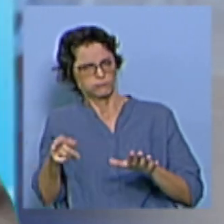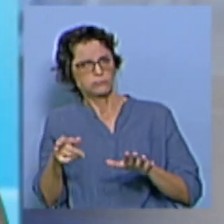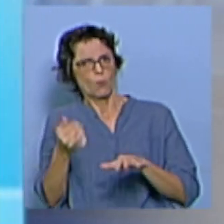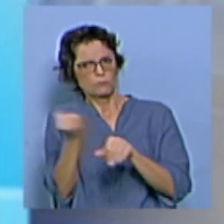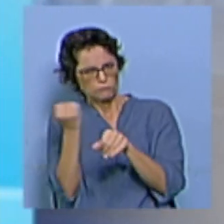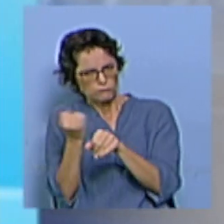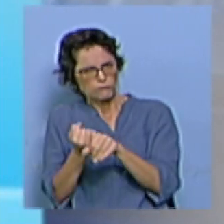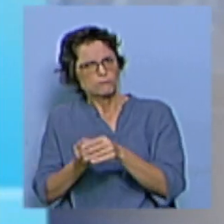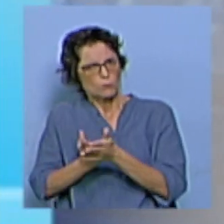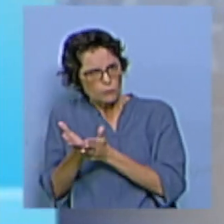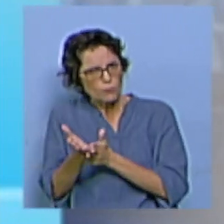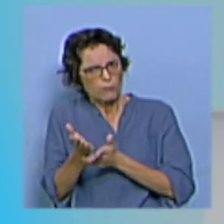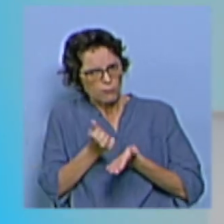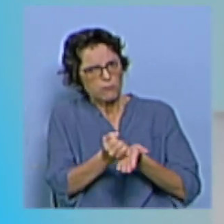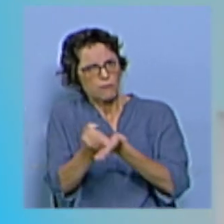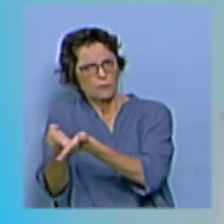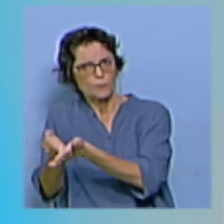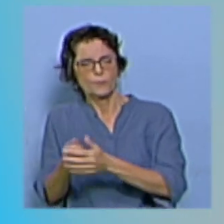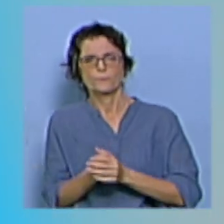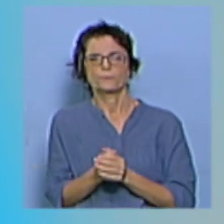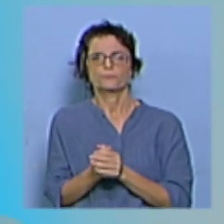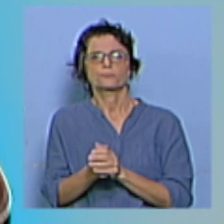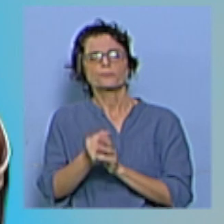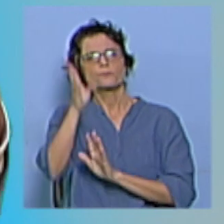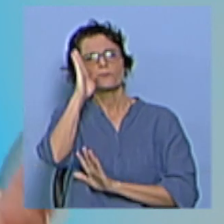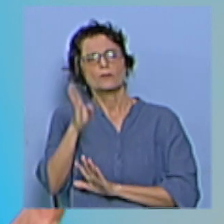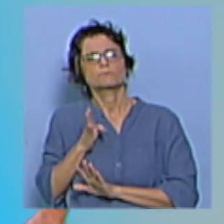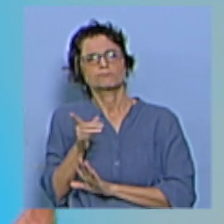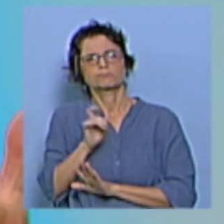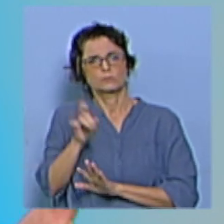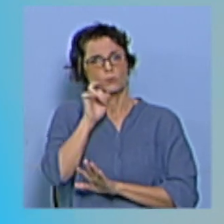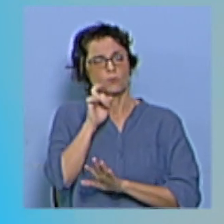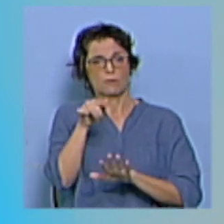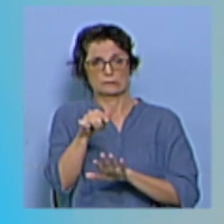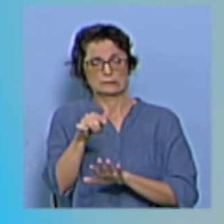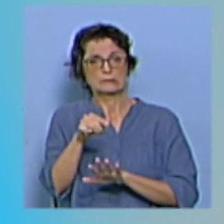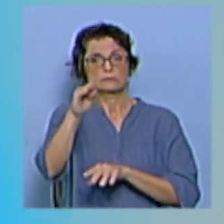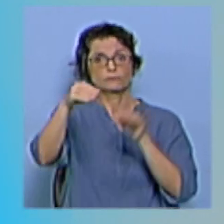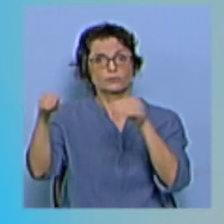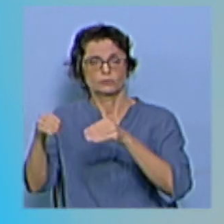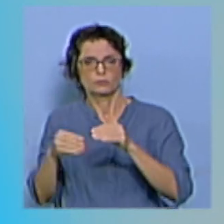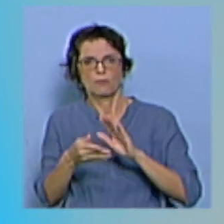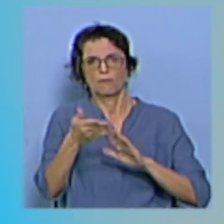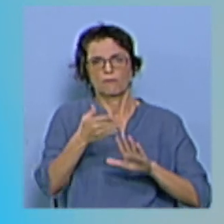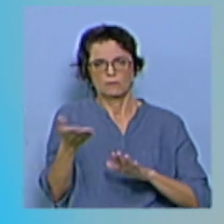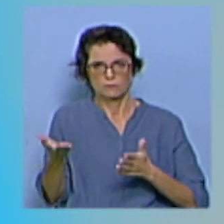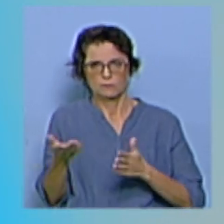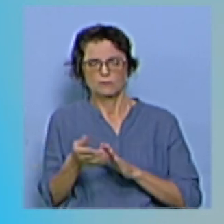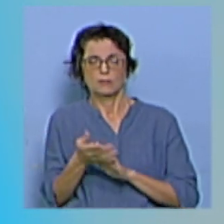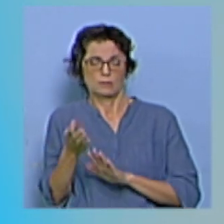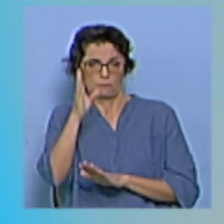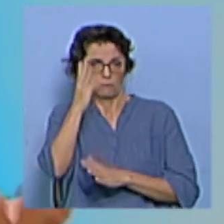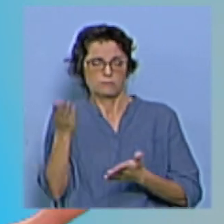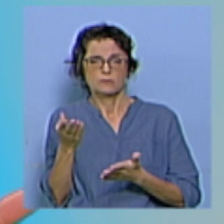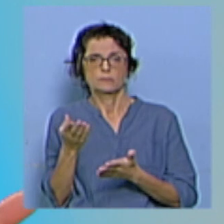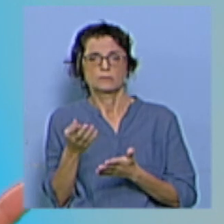havia presença. Militares e forças de segurança chamados ao socorro, e aí, sem dúvida nenhuma,